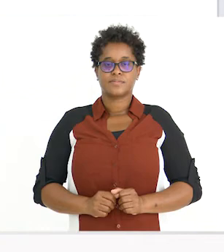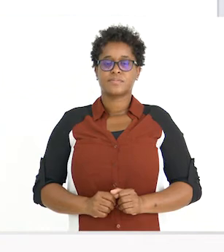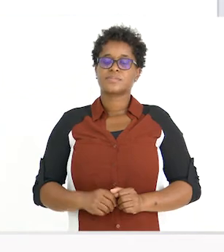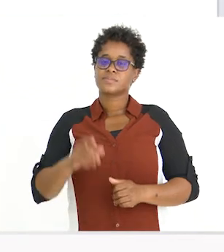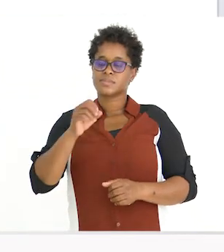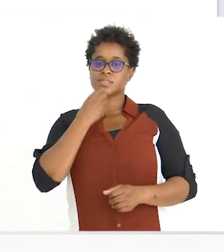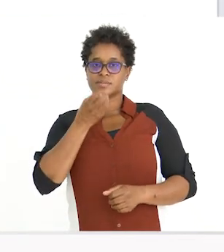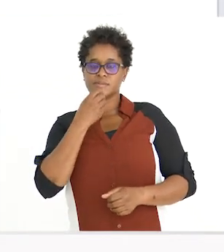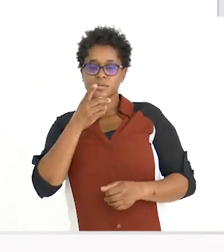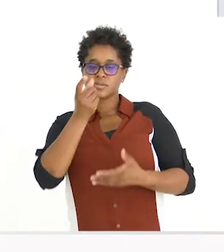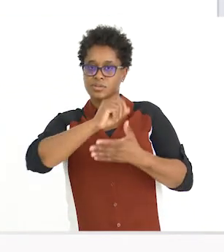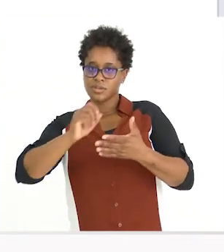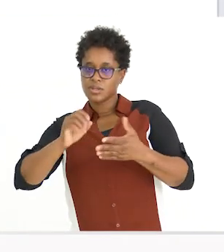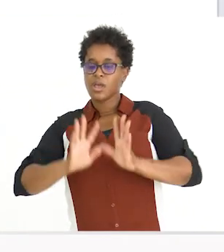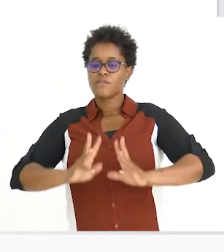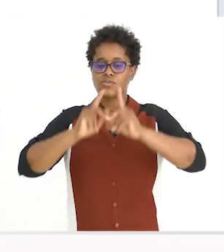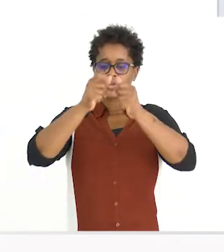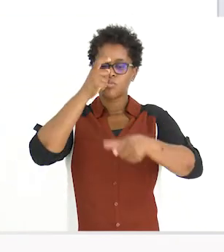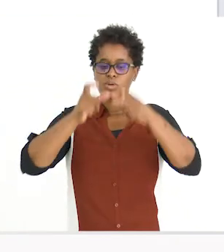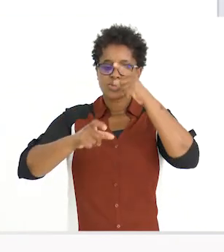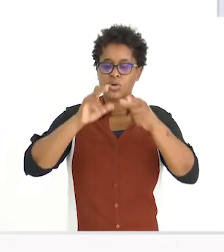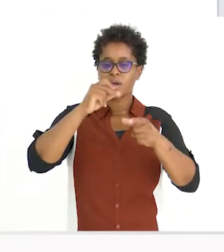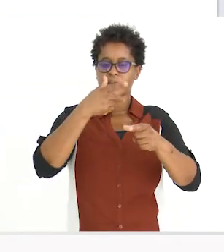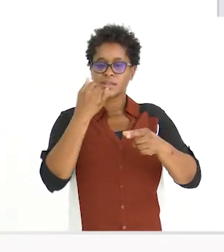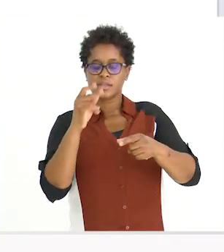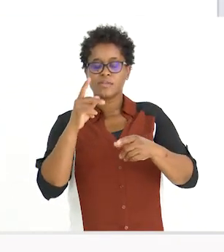Comente a evolução da população ativa no período